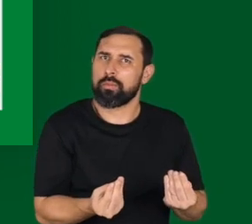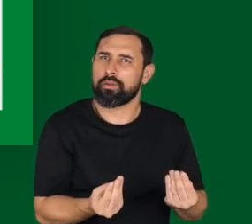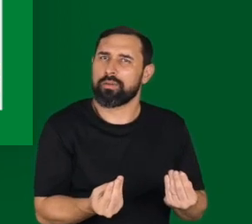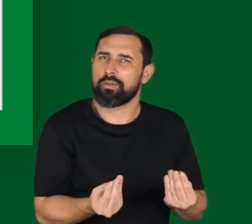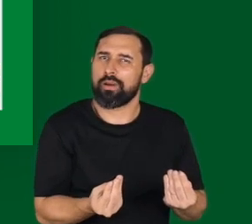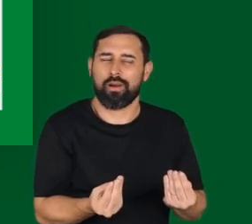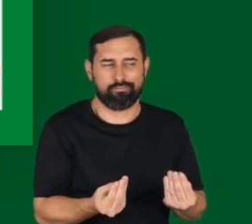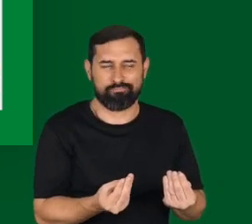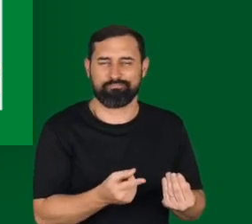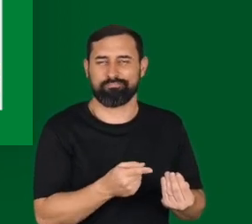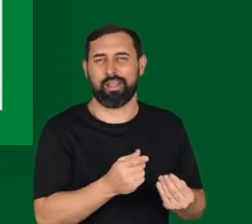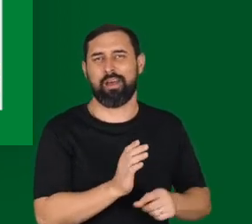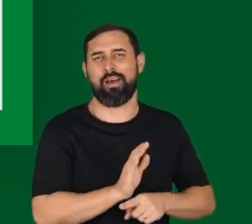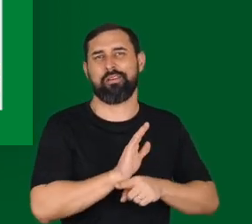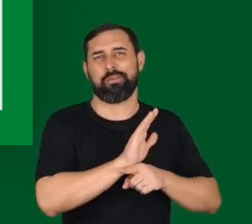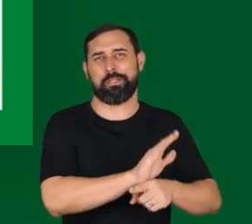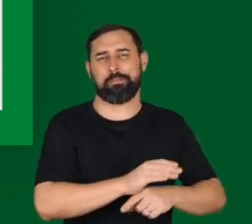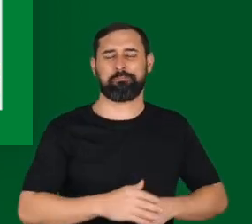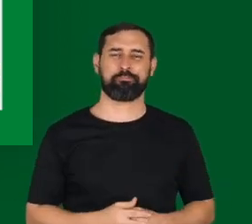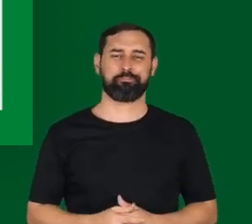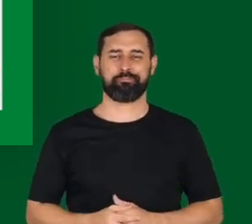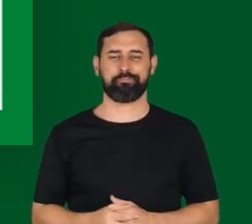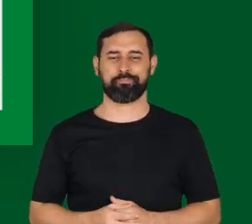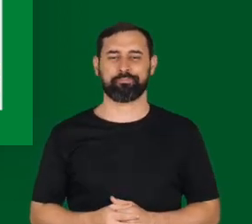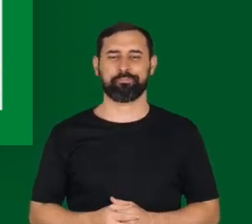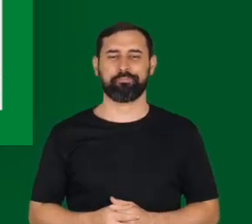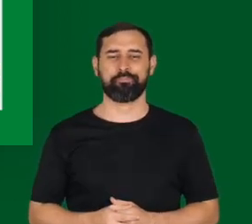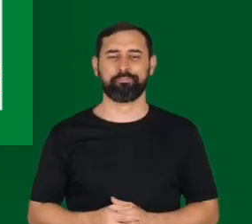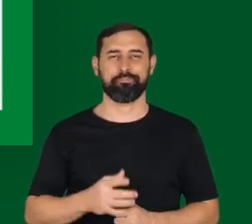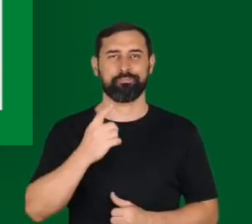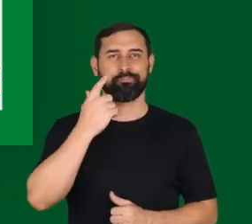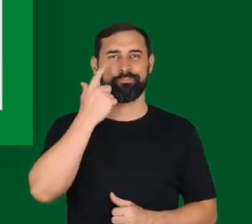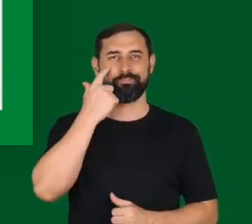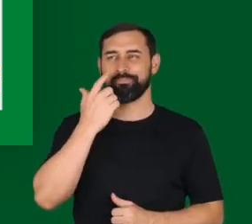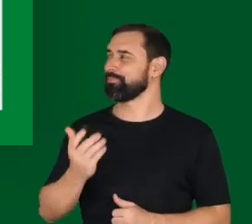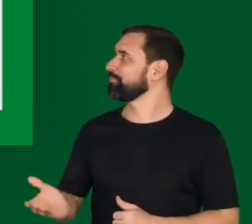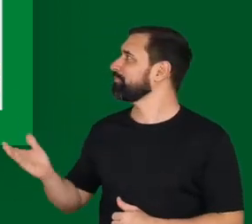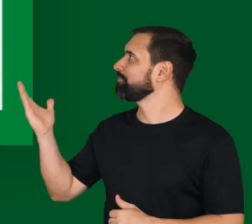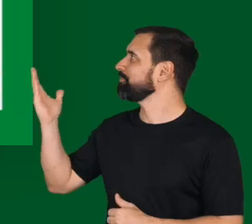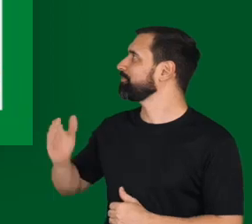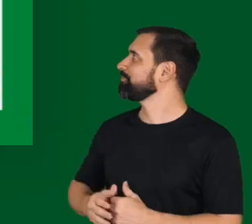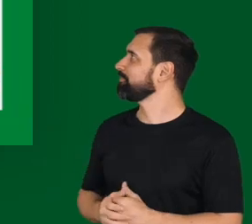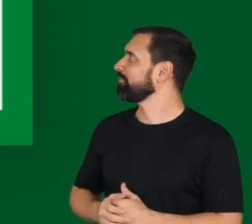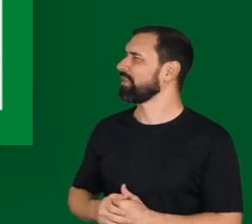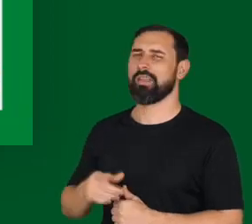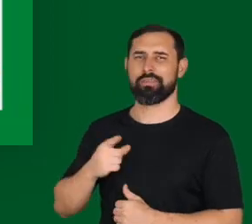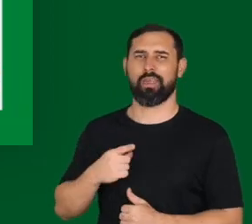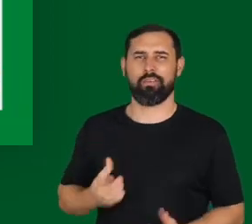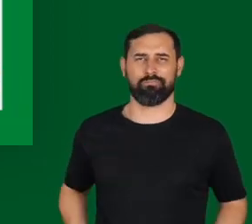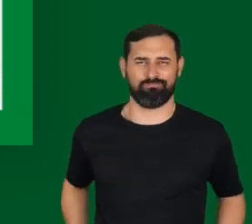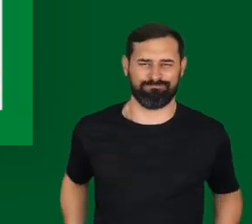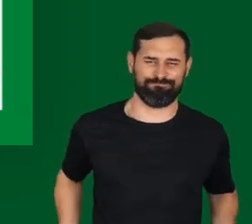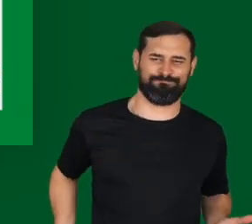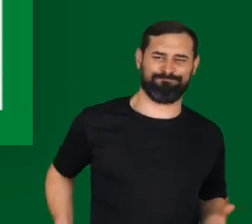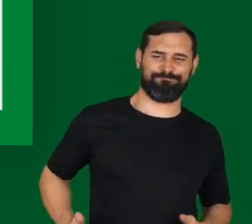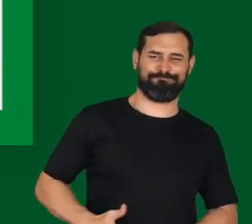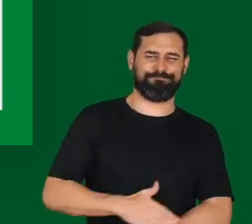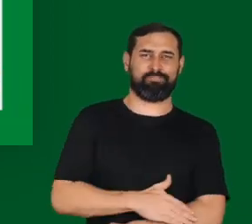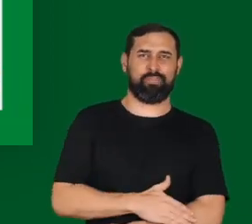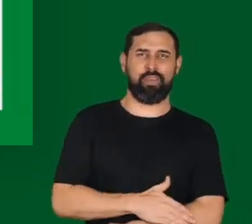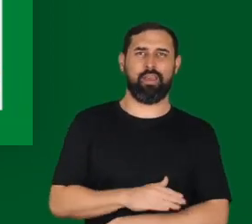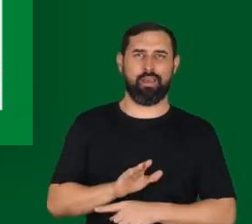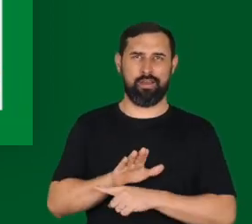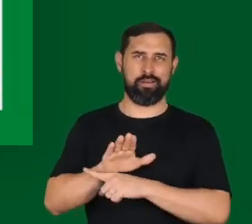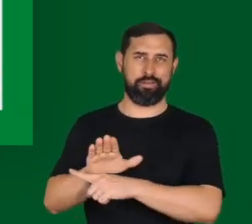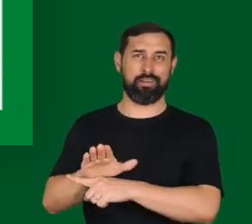vai fazer a estabilização dessa perna, tá? Se tratando de pelve, né? A gente tem a cinta pélvica para